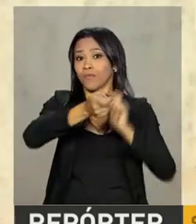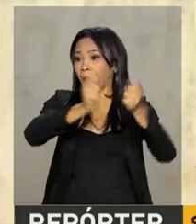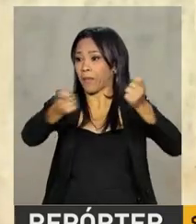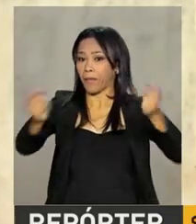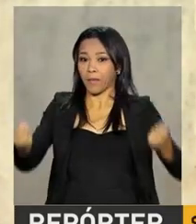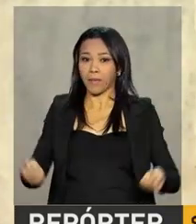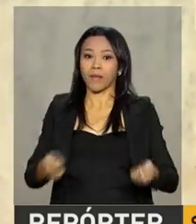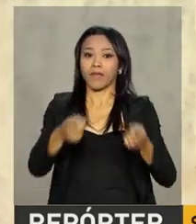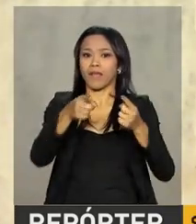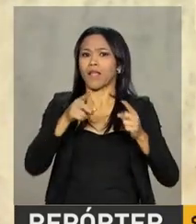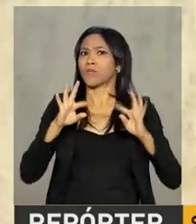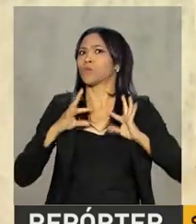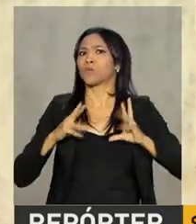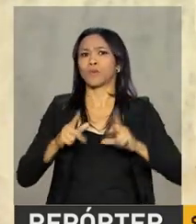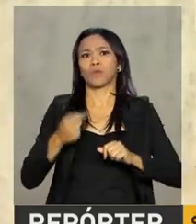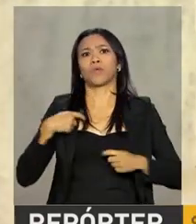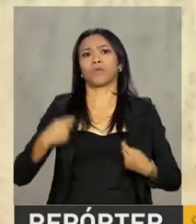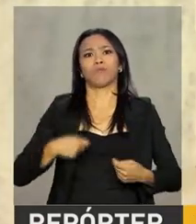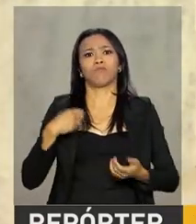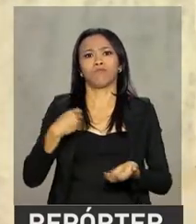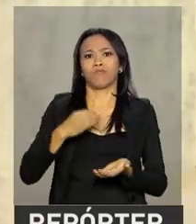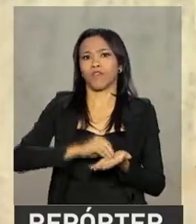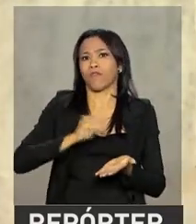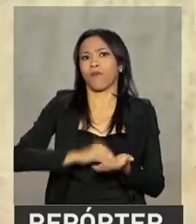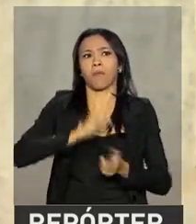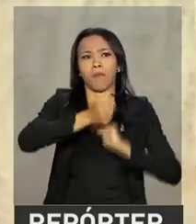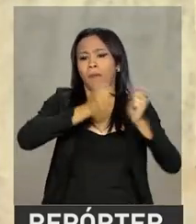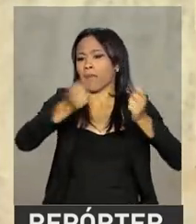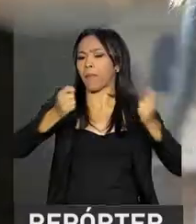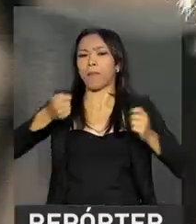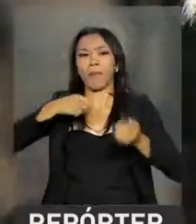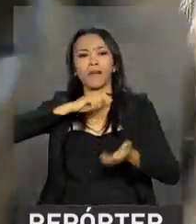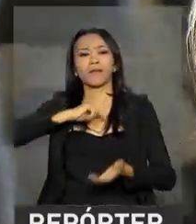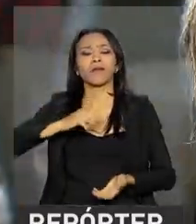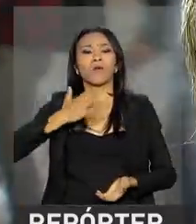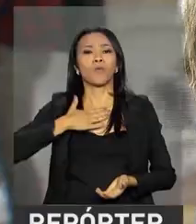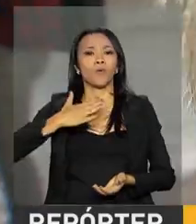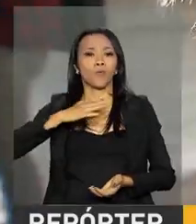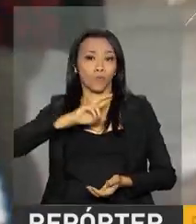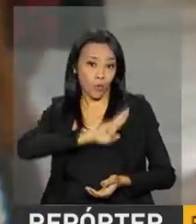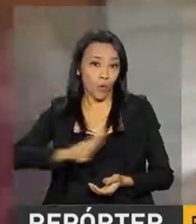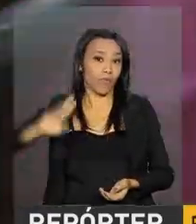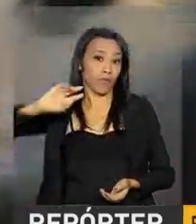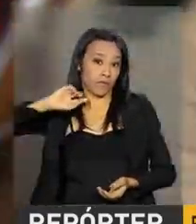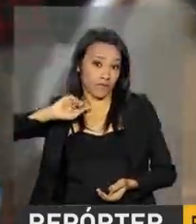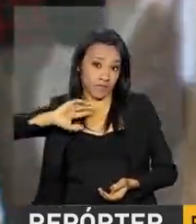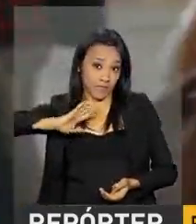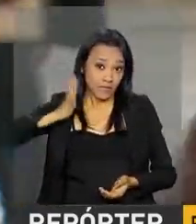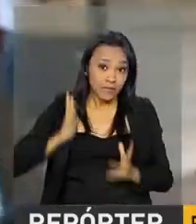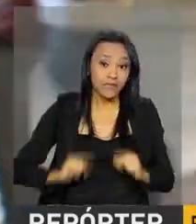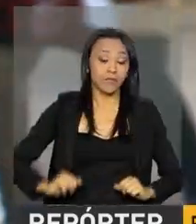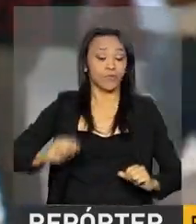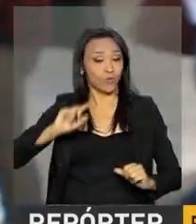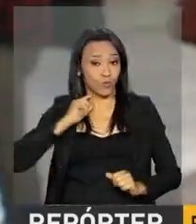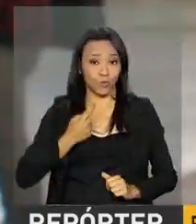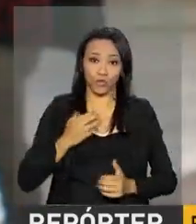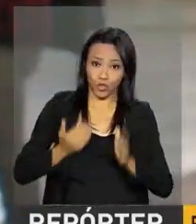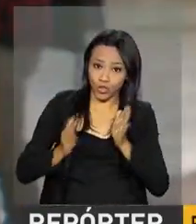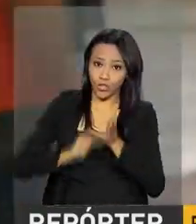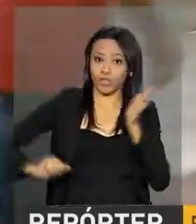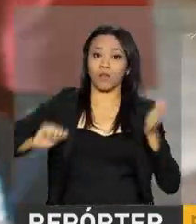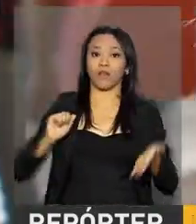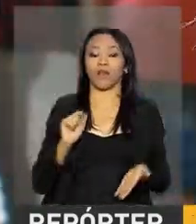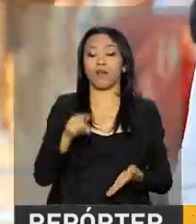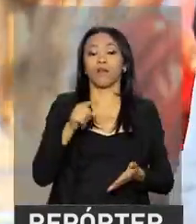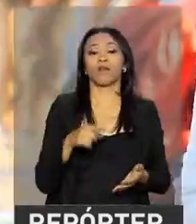eu ia fazer pagar tudo que eu devo é tudo tudo me para meu nome como candidato a pagar ea amiga guardar seu dinheiro para alguma